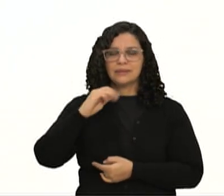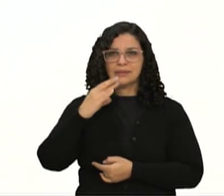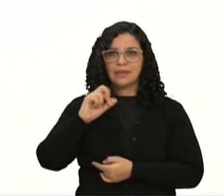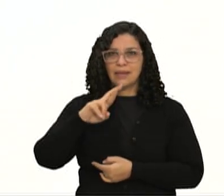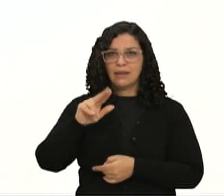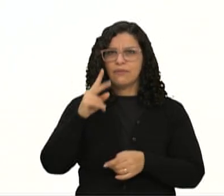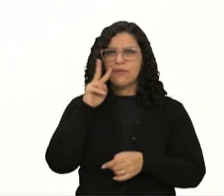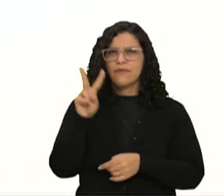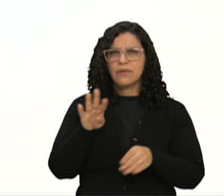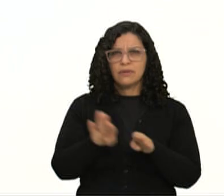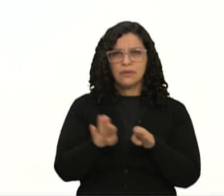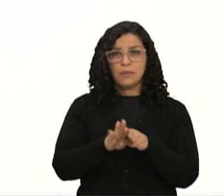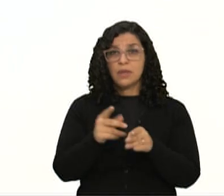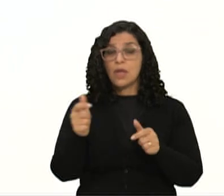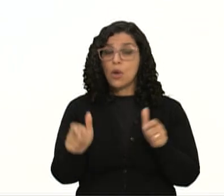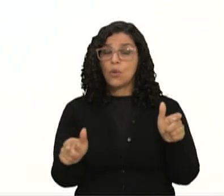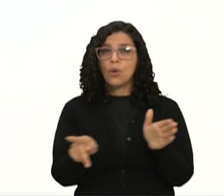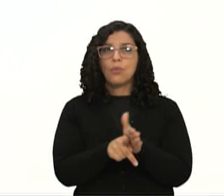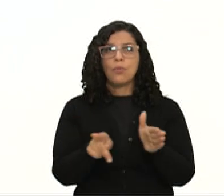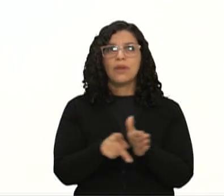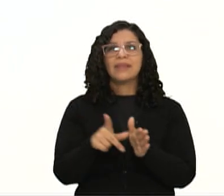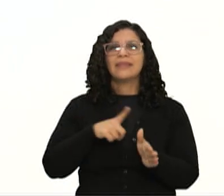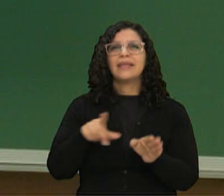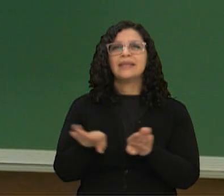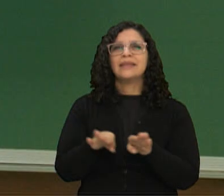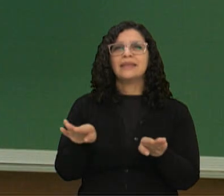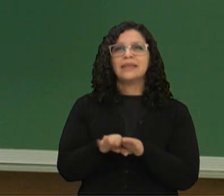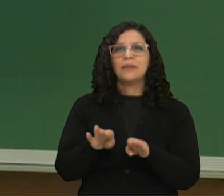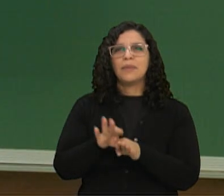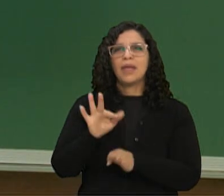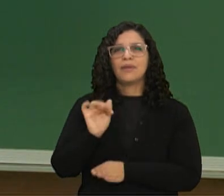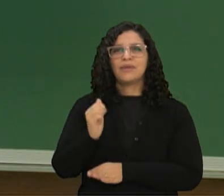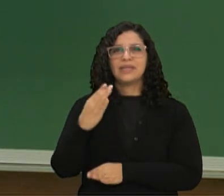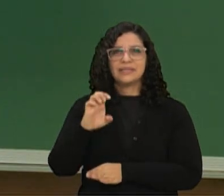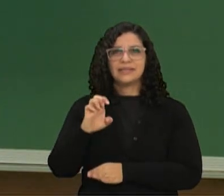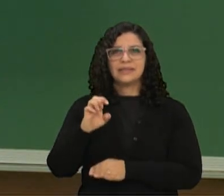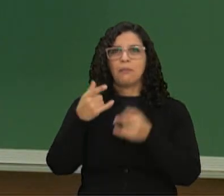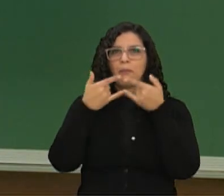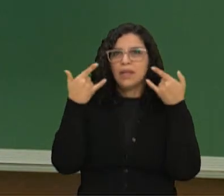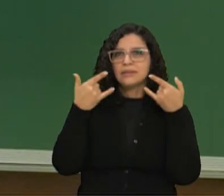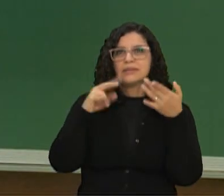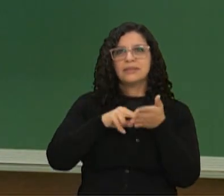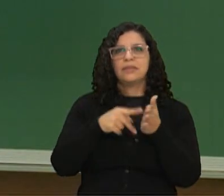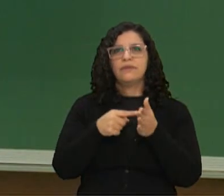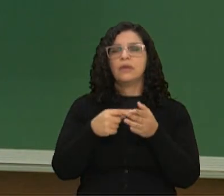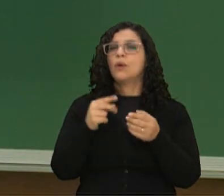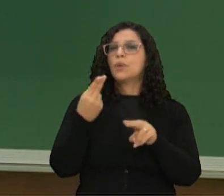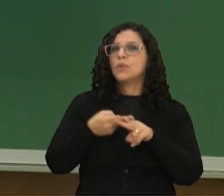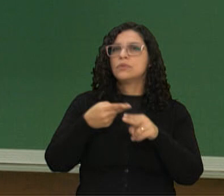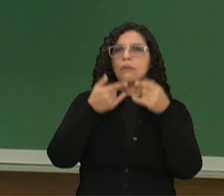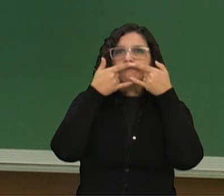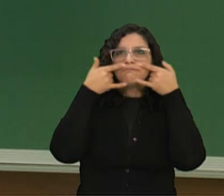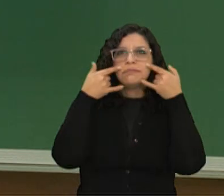de repente ou ver em algum lugar escrito face mask. É a mesma coisa, tá? Máscara para usar no